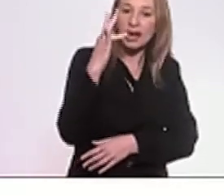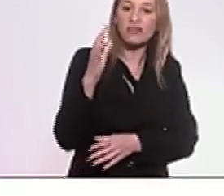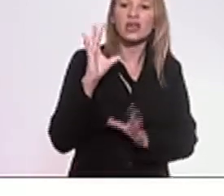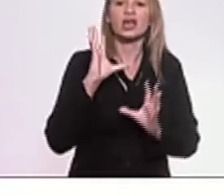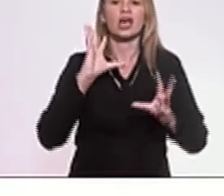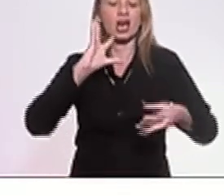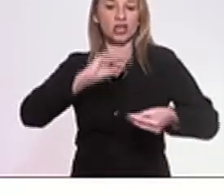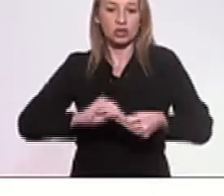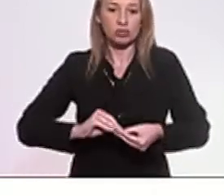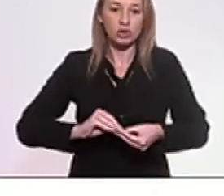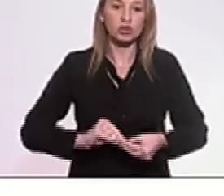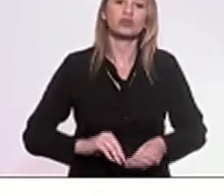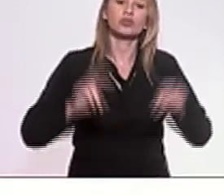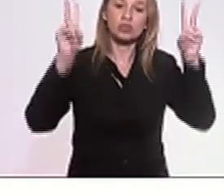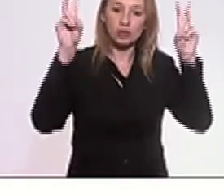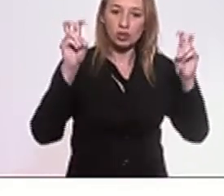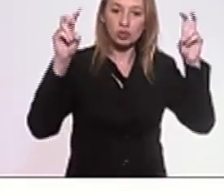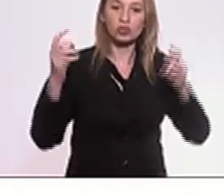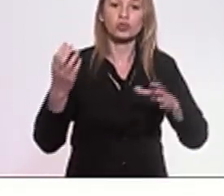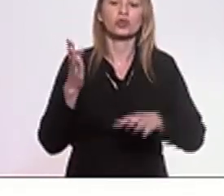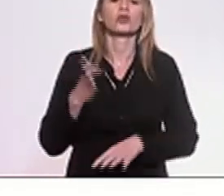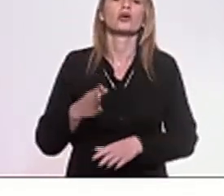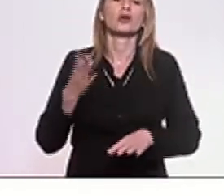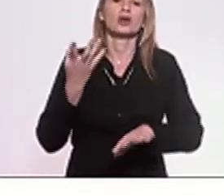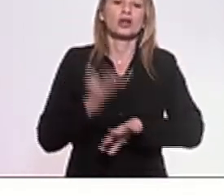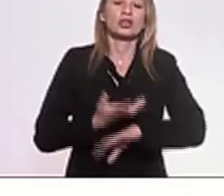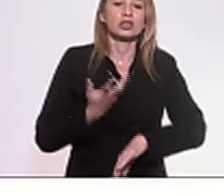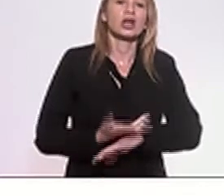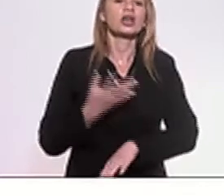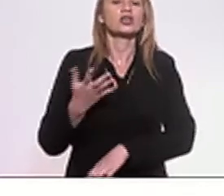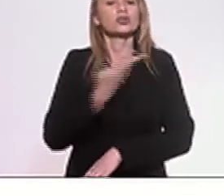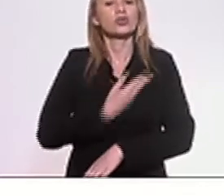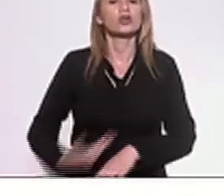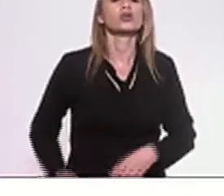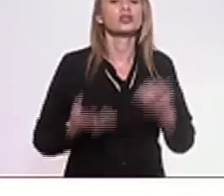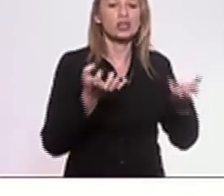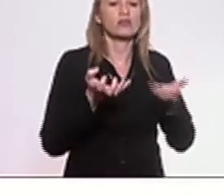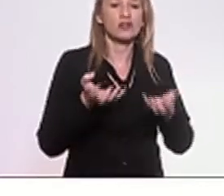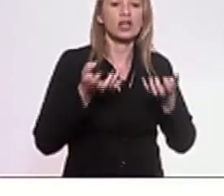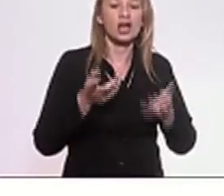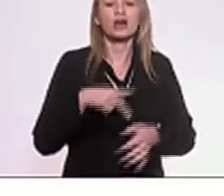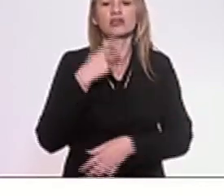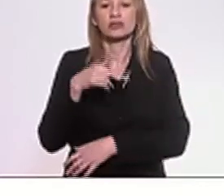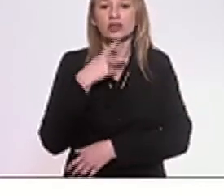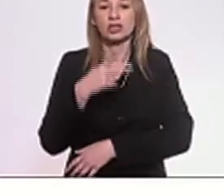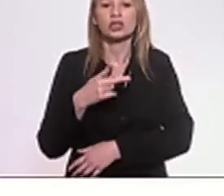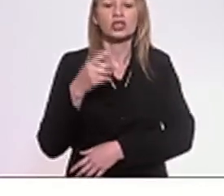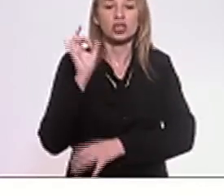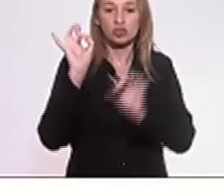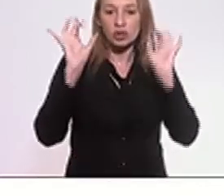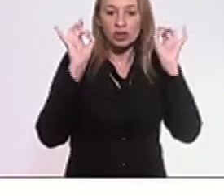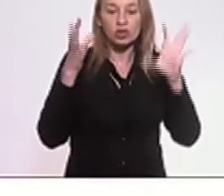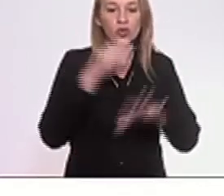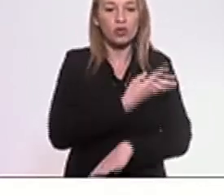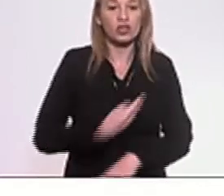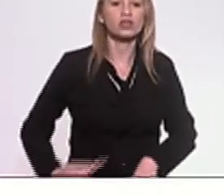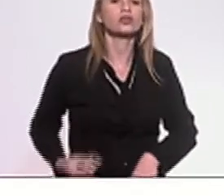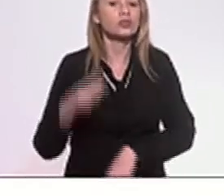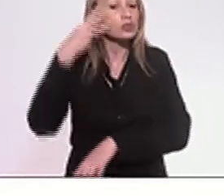resumida, sobre as matérias do governo, eu quero aqui também fazer um registro muito especial em relação ao governador Wilson